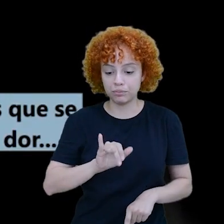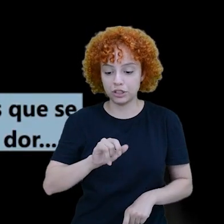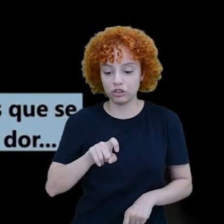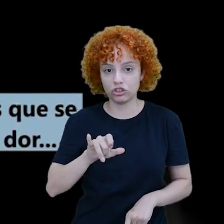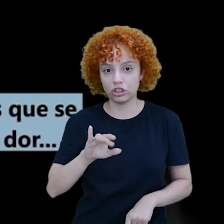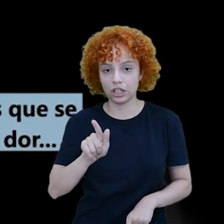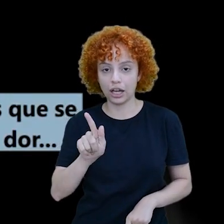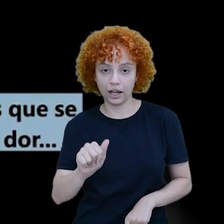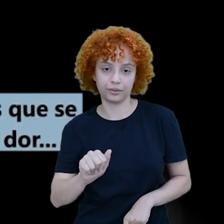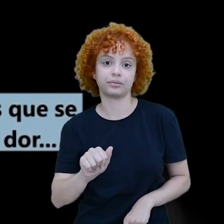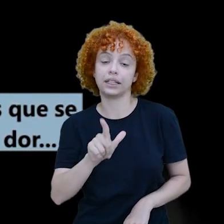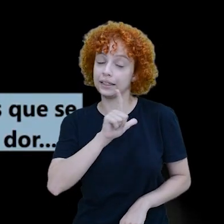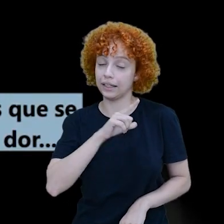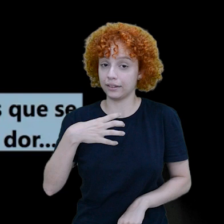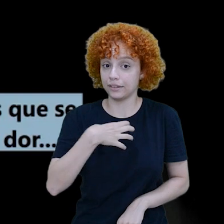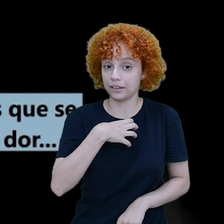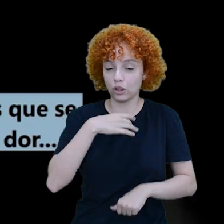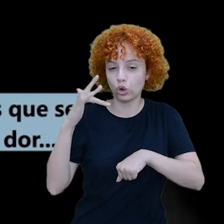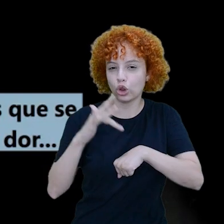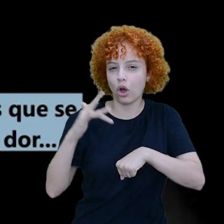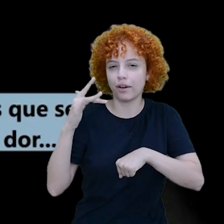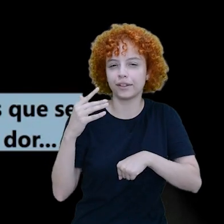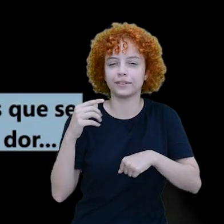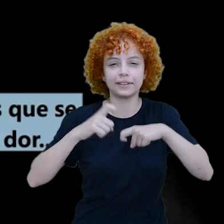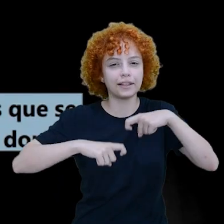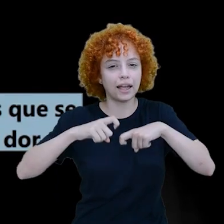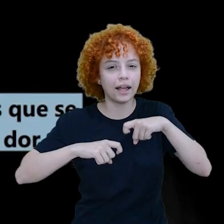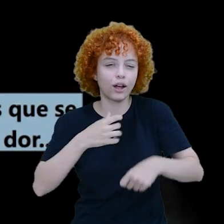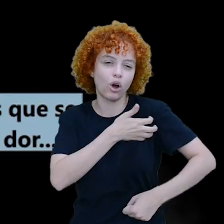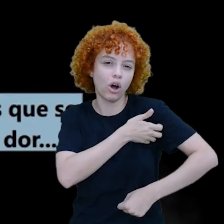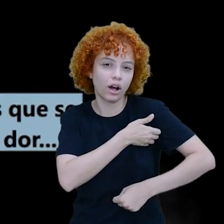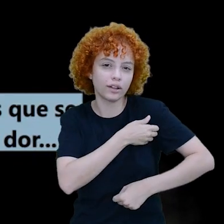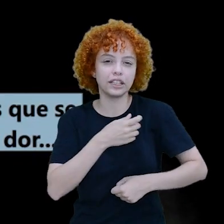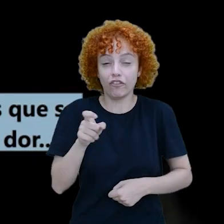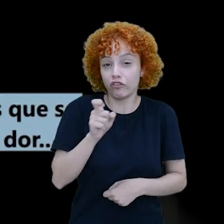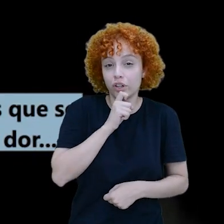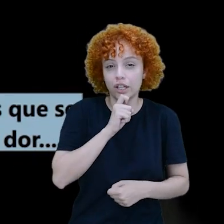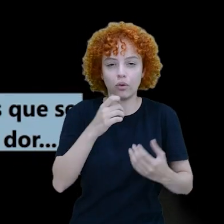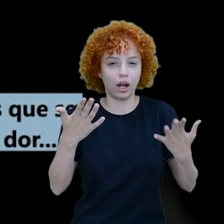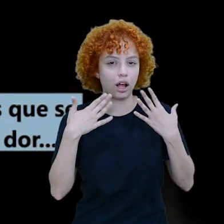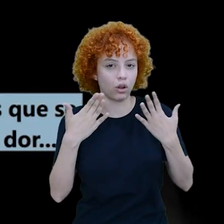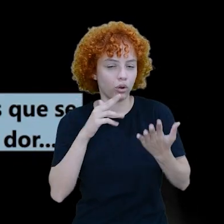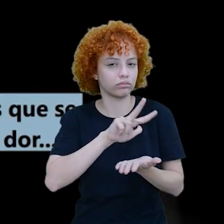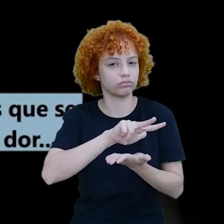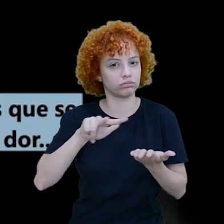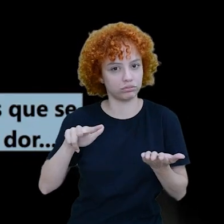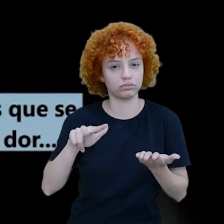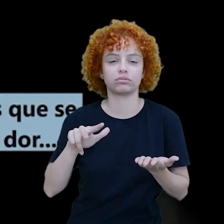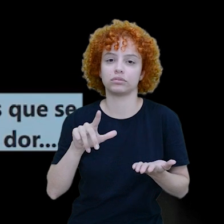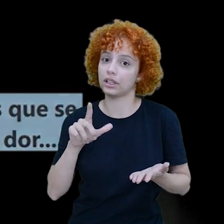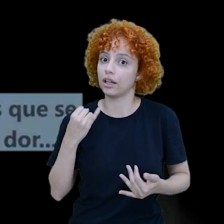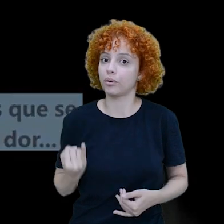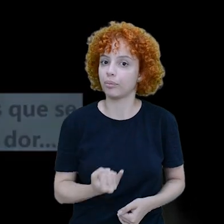bexiga urinária. Tem também as sensações do toque sensual, cócegas, frio, calor, entre outras.